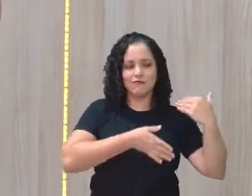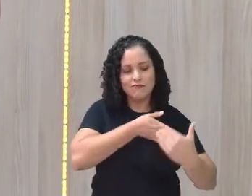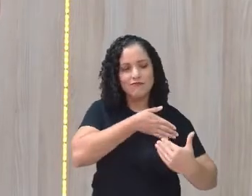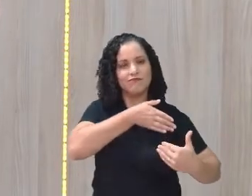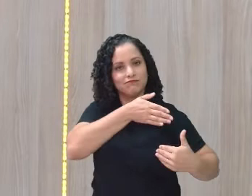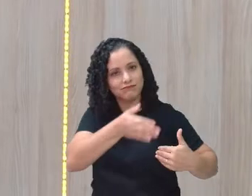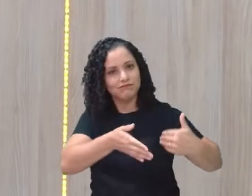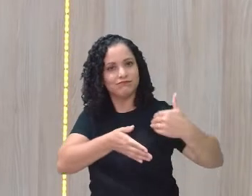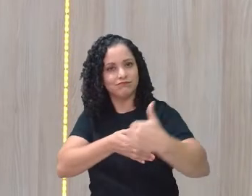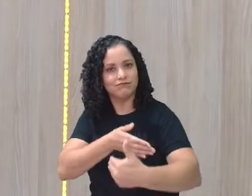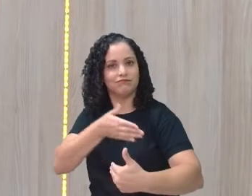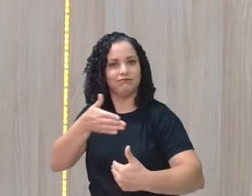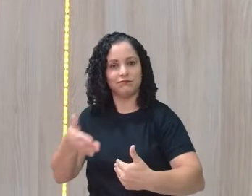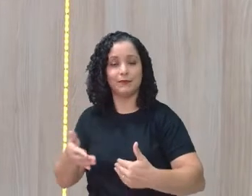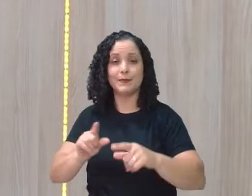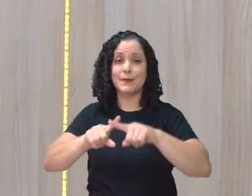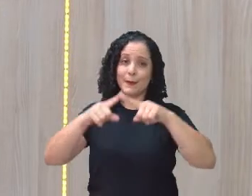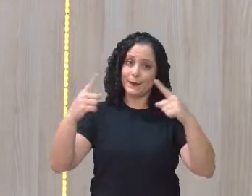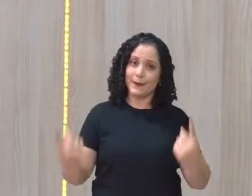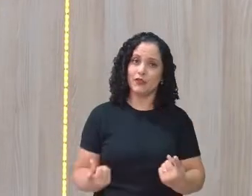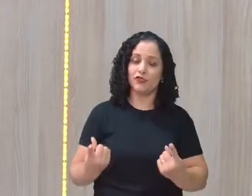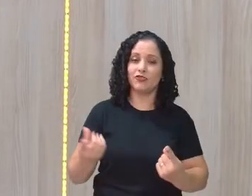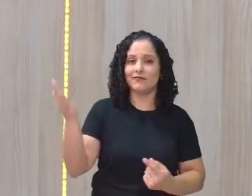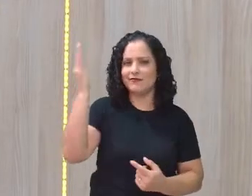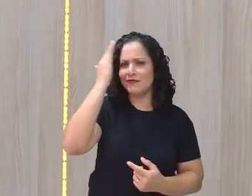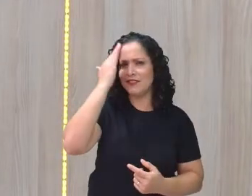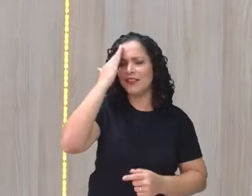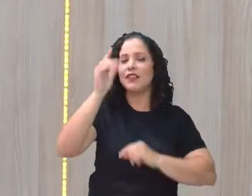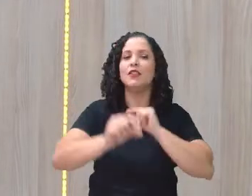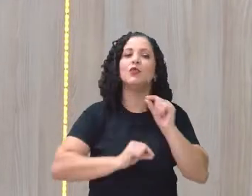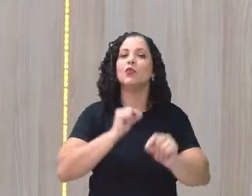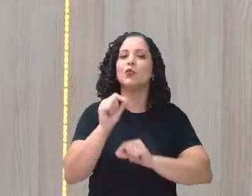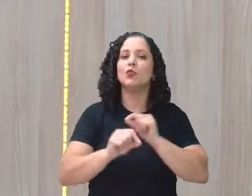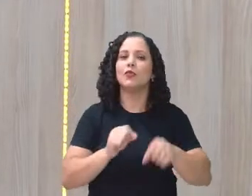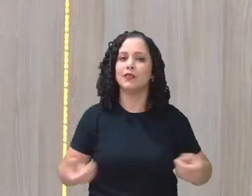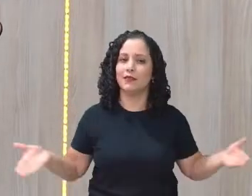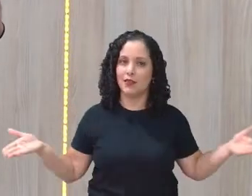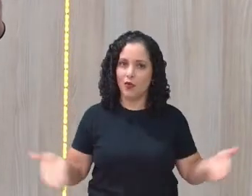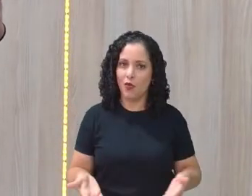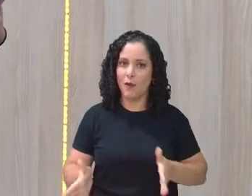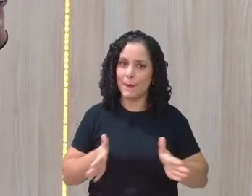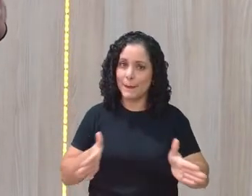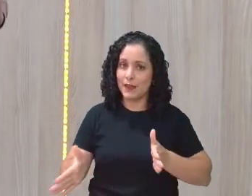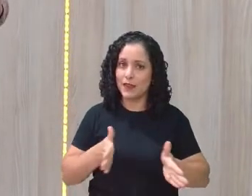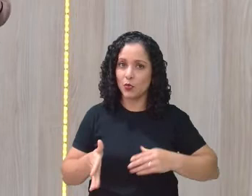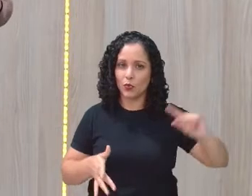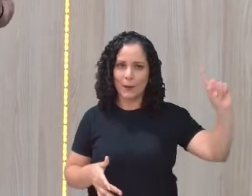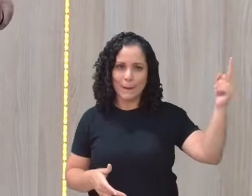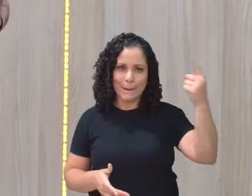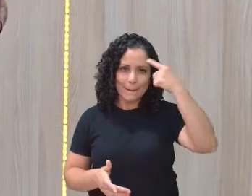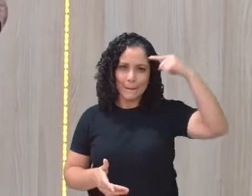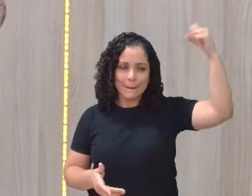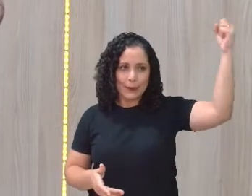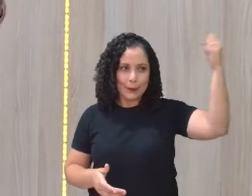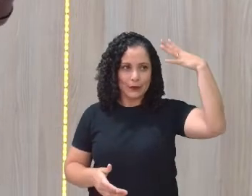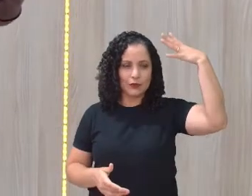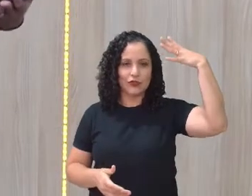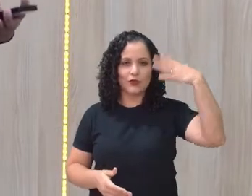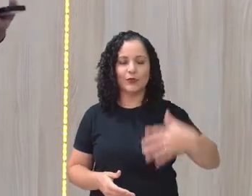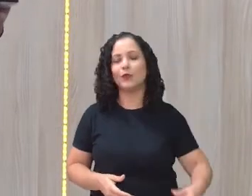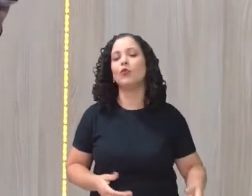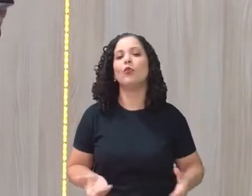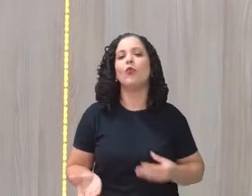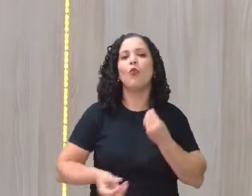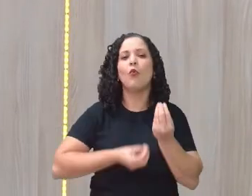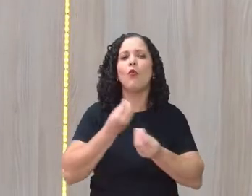conversando, dialogando aqui, mas a gente tem que entender que esse momento aí do iluminismo, né? Que a gente vai entender lá que começou